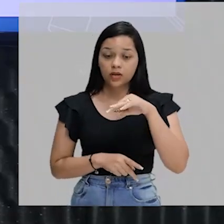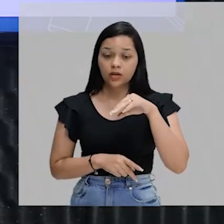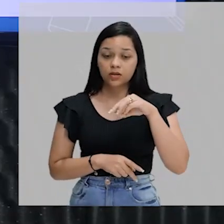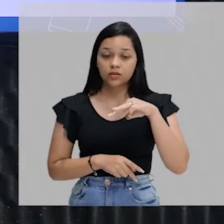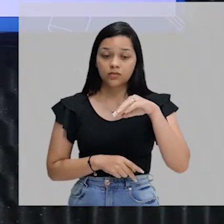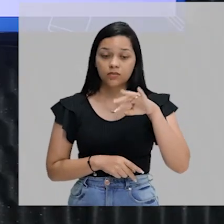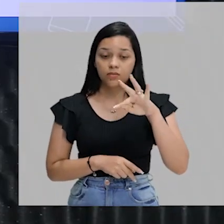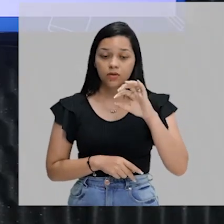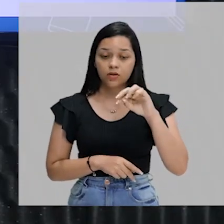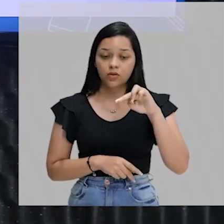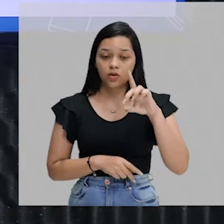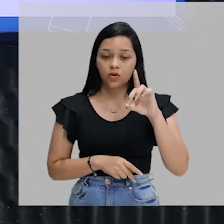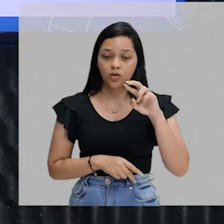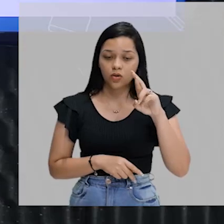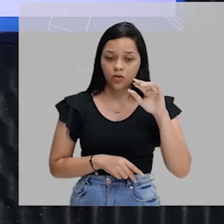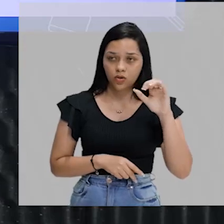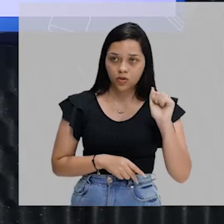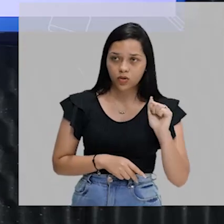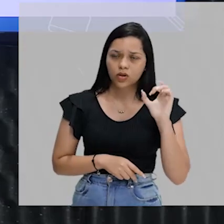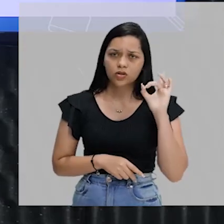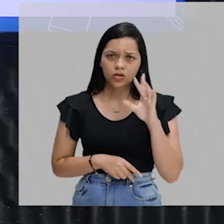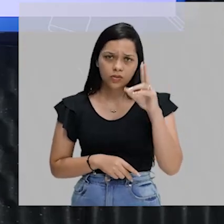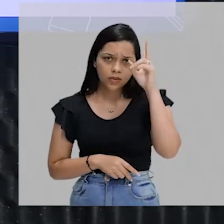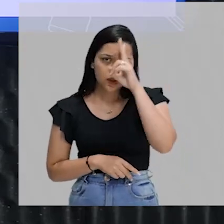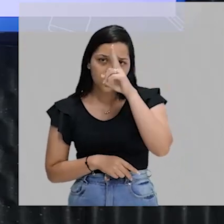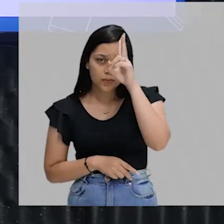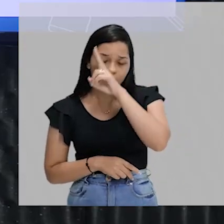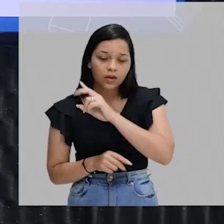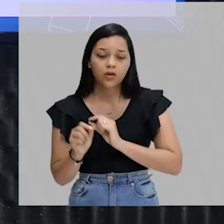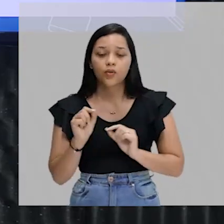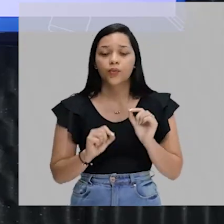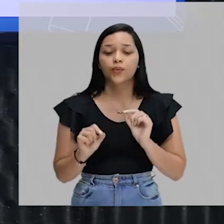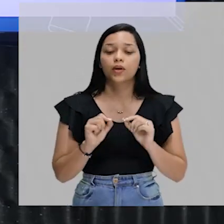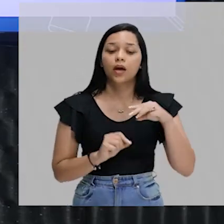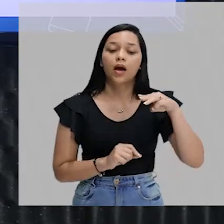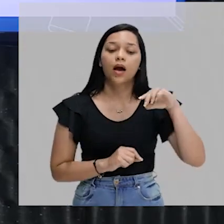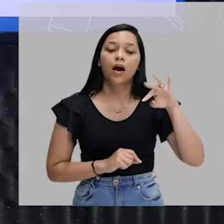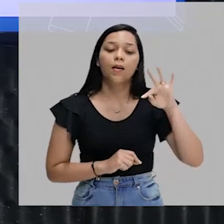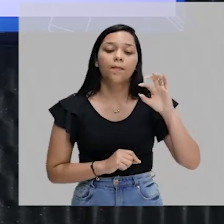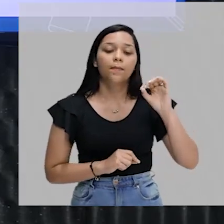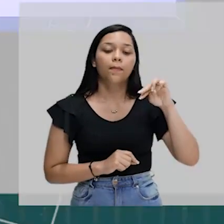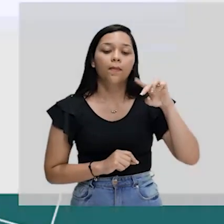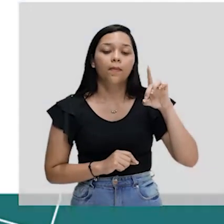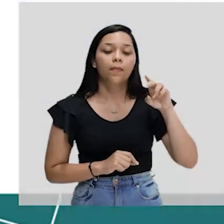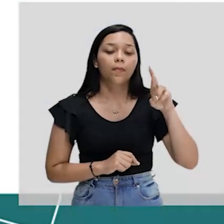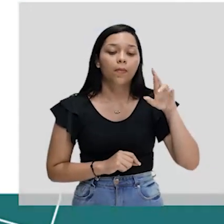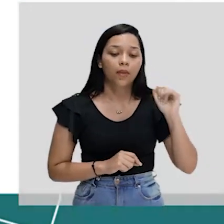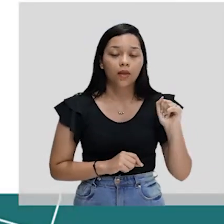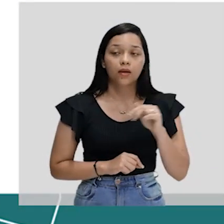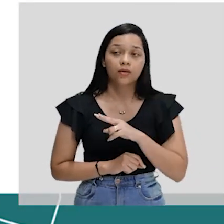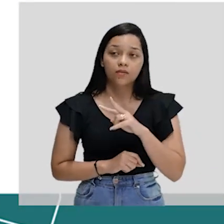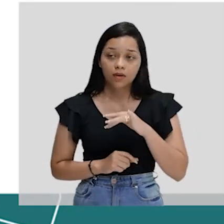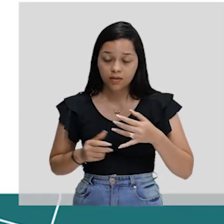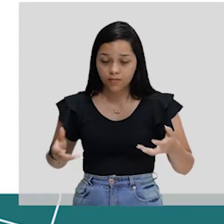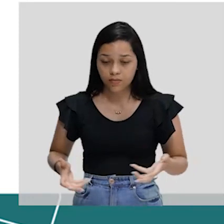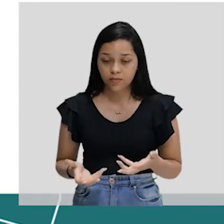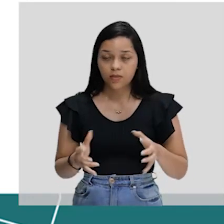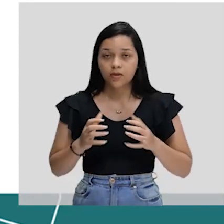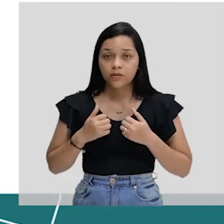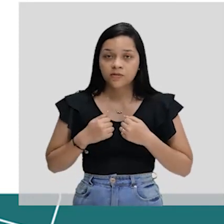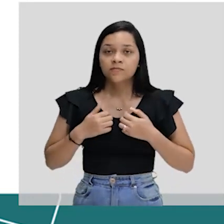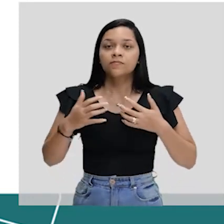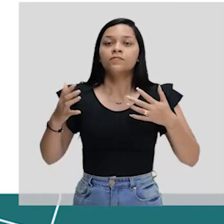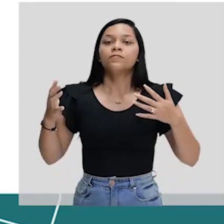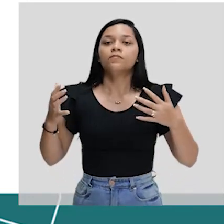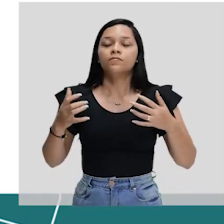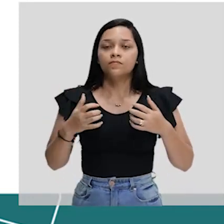tá? A alternativa correta vai ser a letra B. E só para lembrar, pessoal, mitocôndria é a molécula que promove a respiração